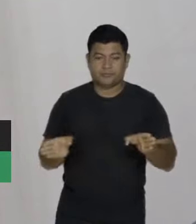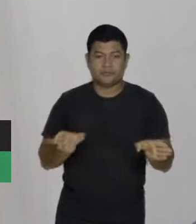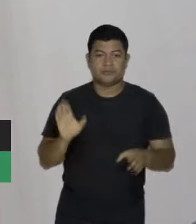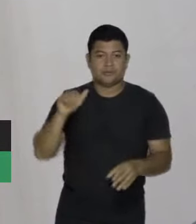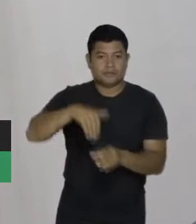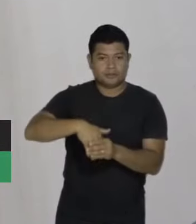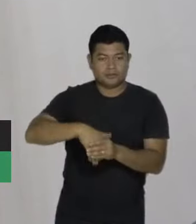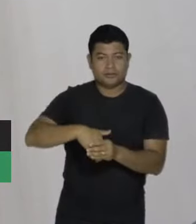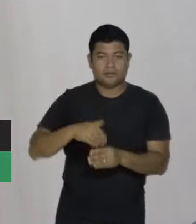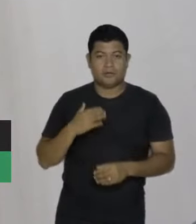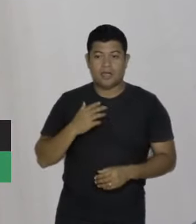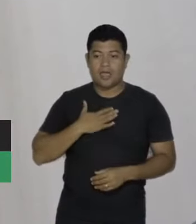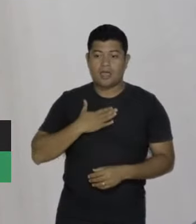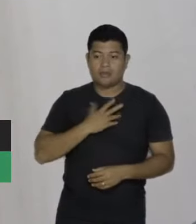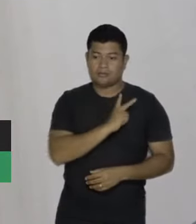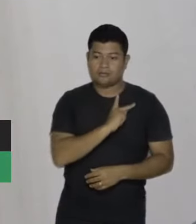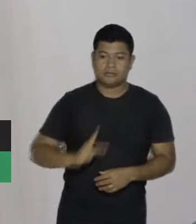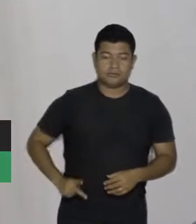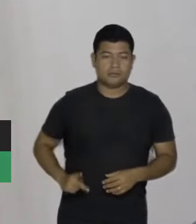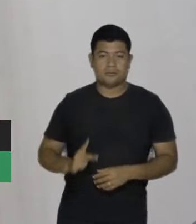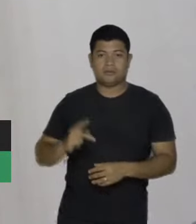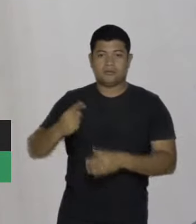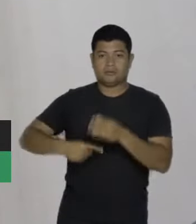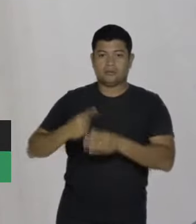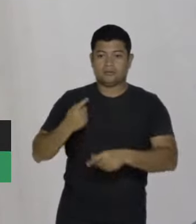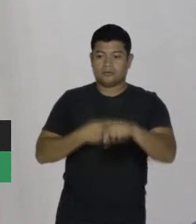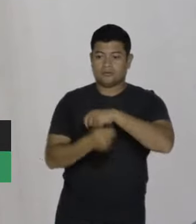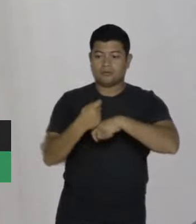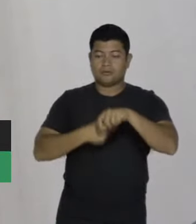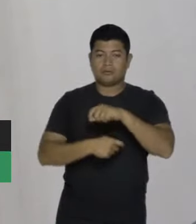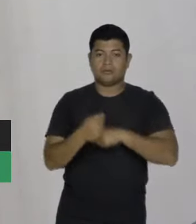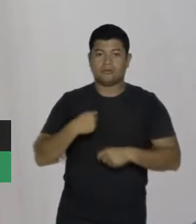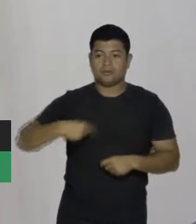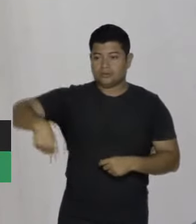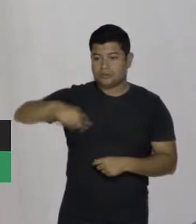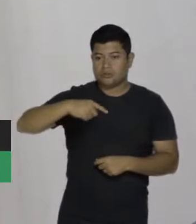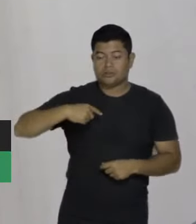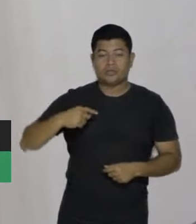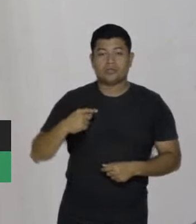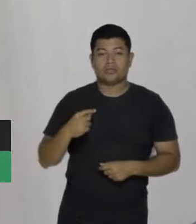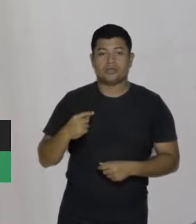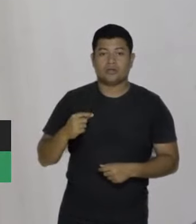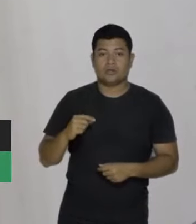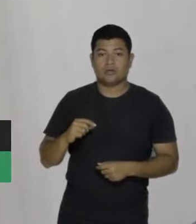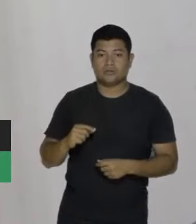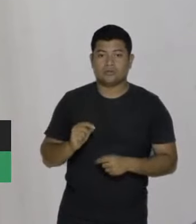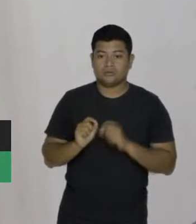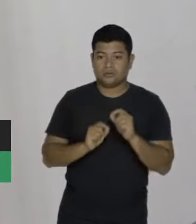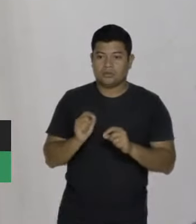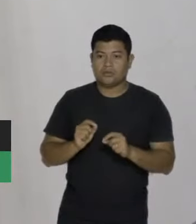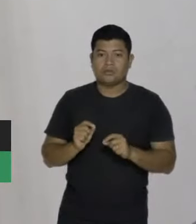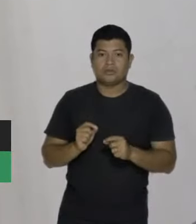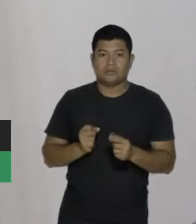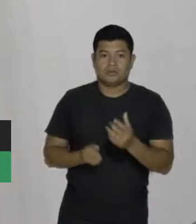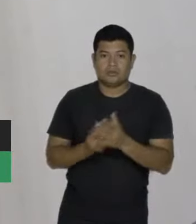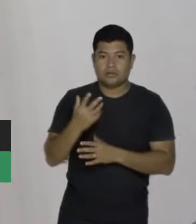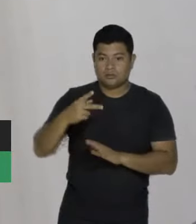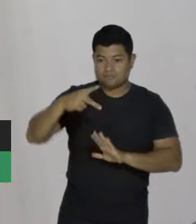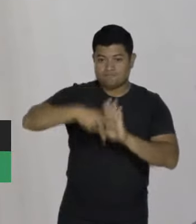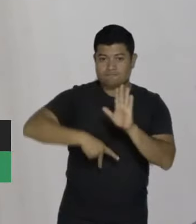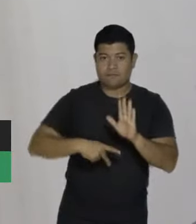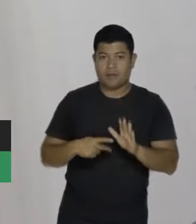casa, nós adotamos uma postura em relação a algo da maricultura que era uma novidade